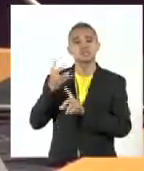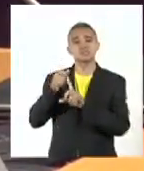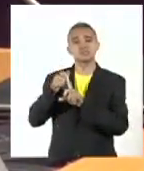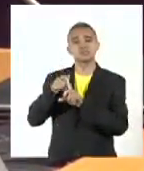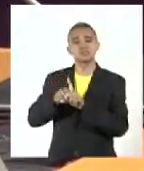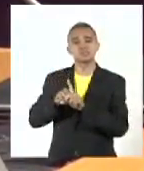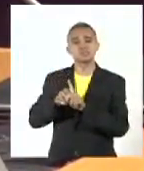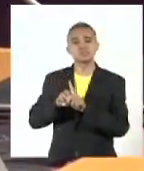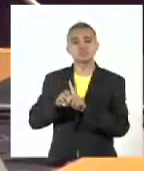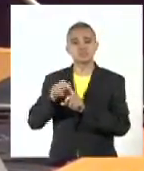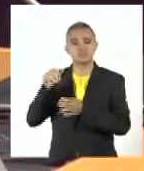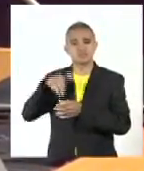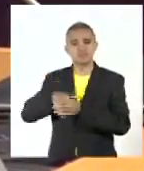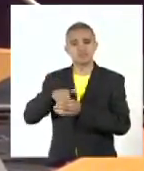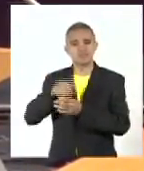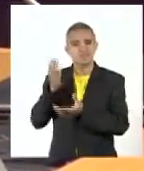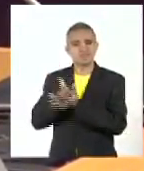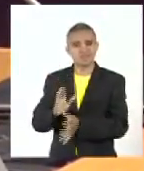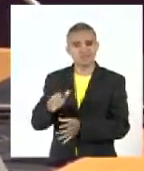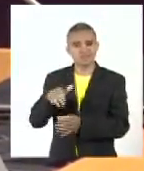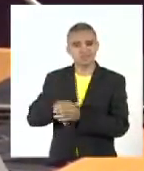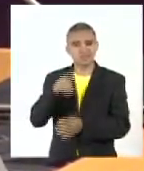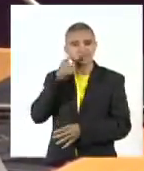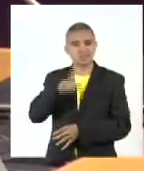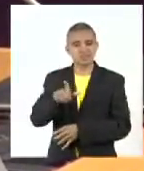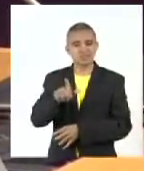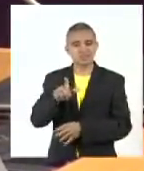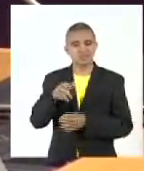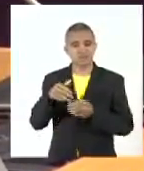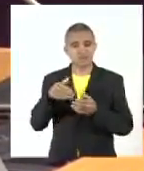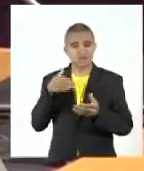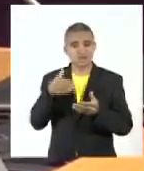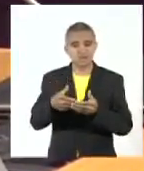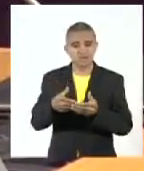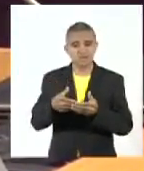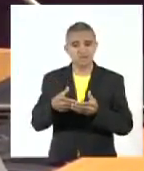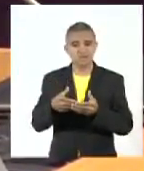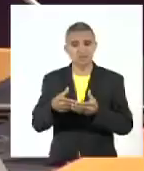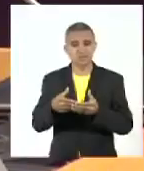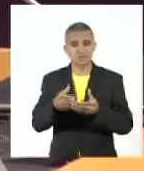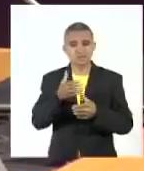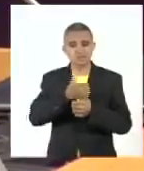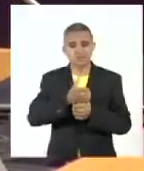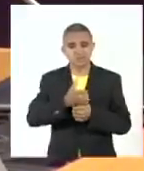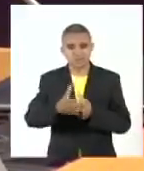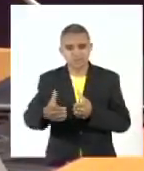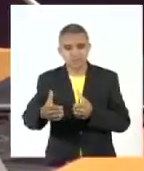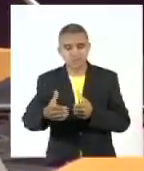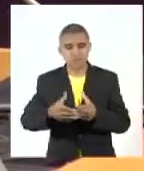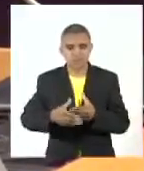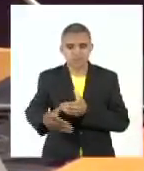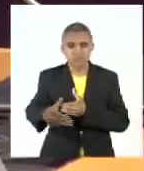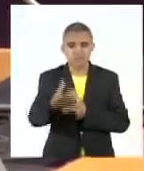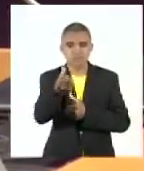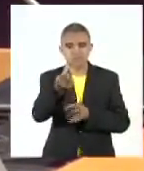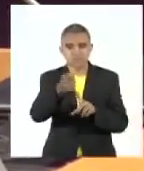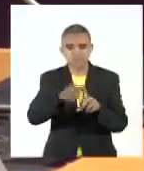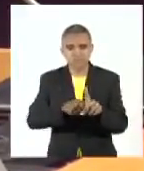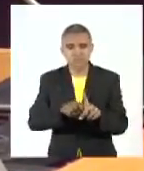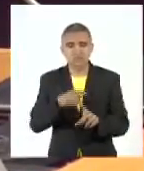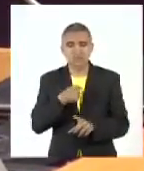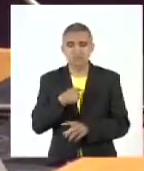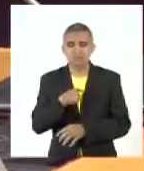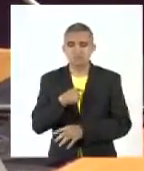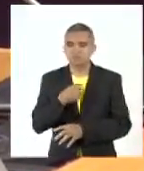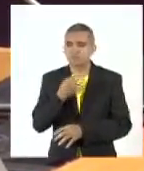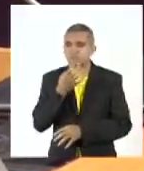eleição até a posse do governador Flávio Dino. E eu não vejo nada, uma bandeira, um projeto, que quer que seja, que encha